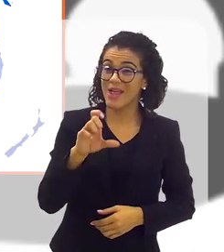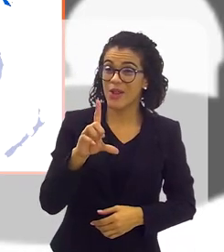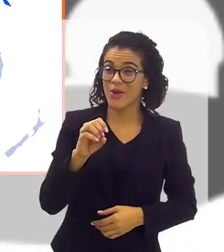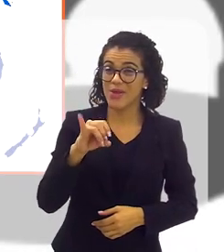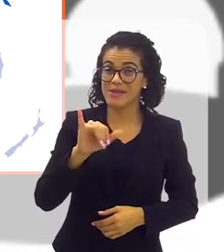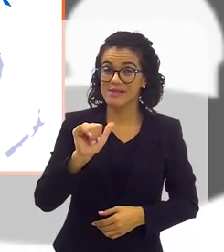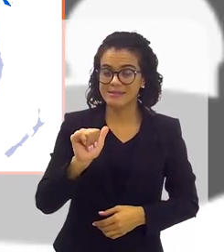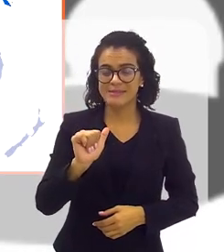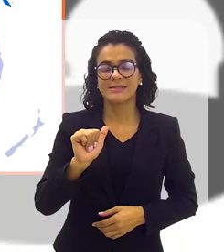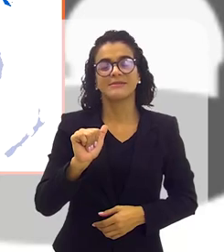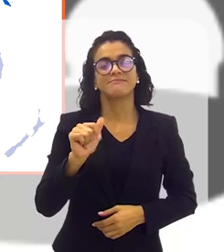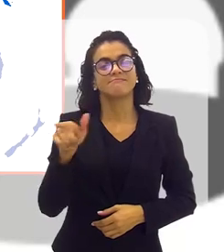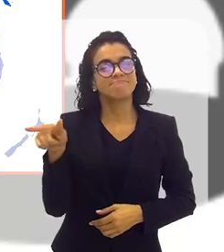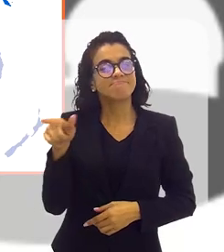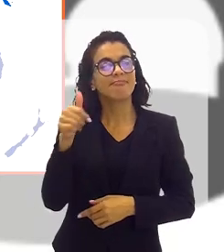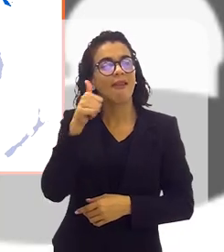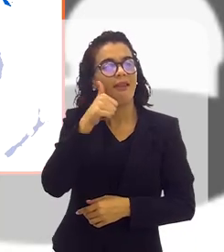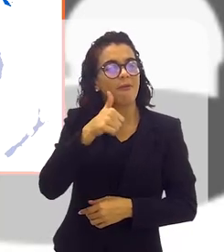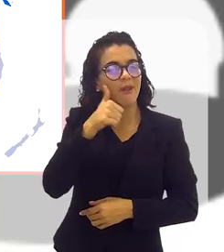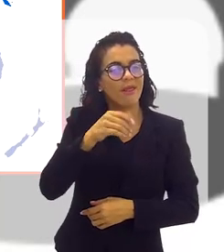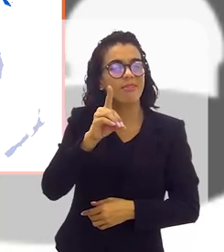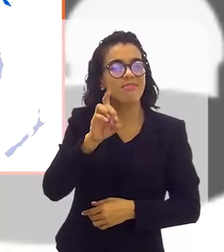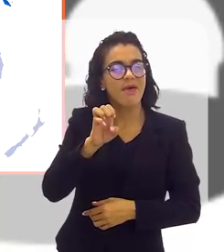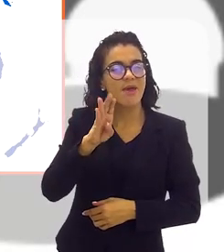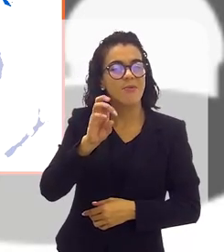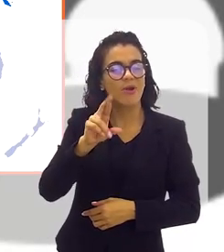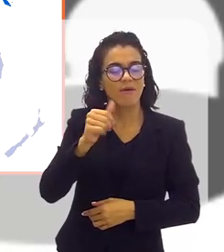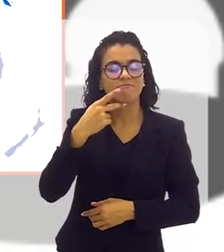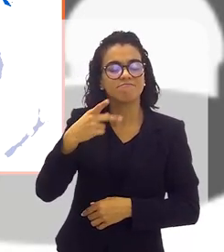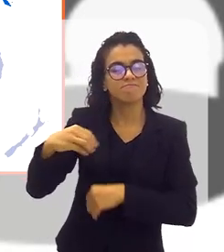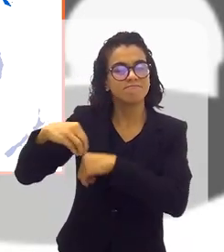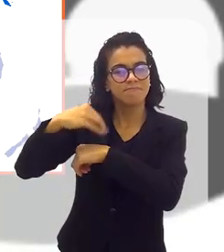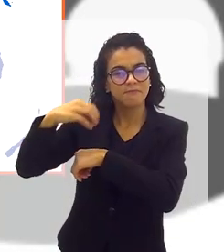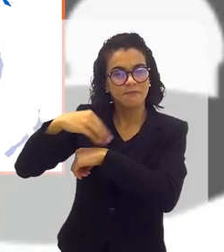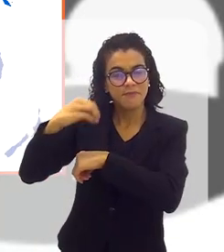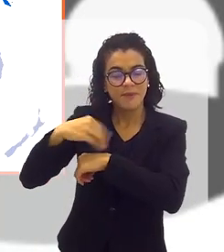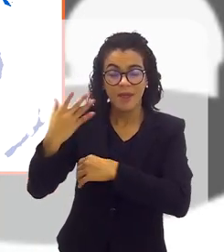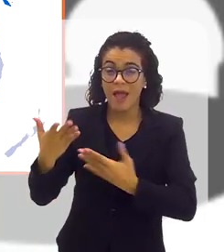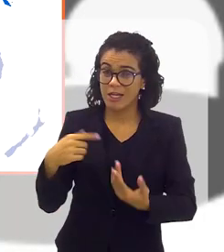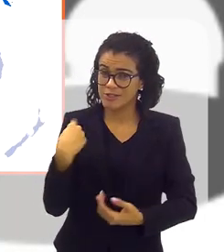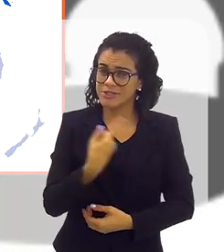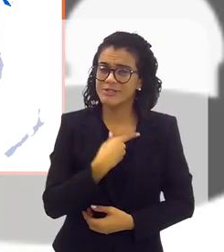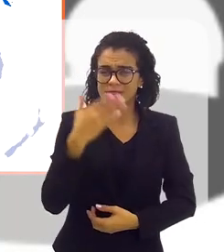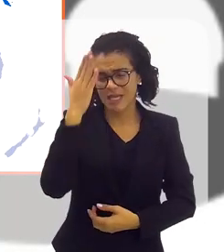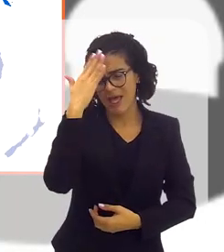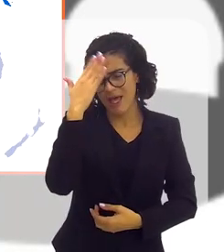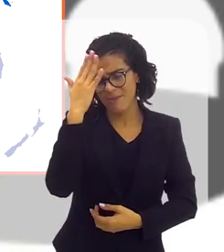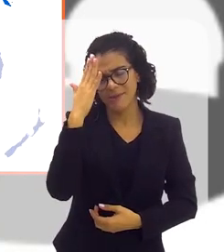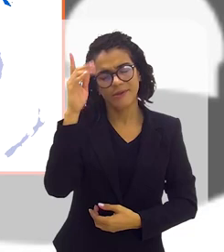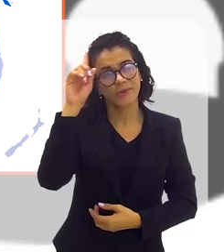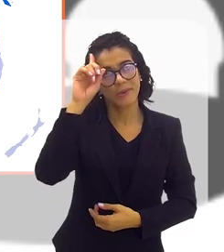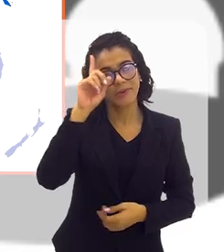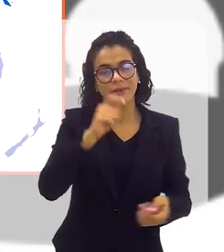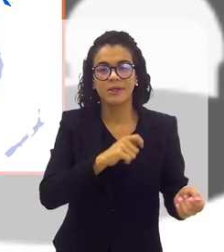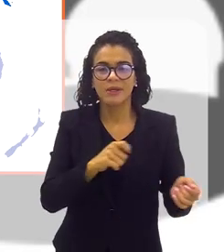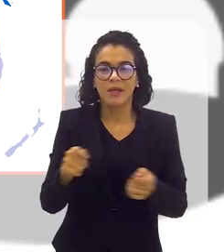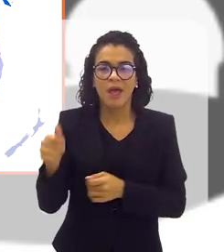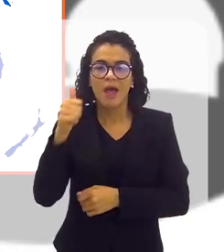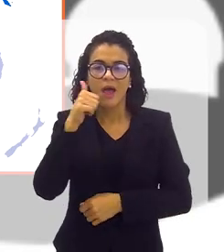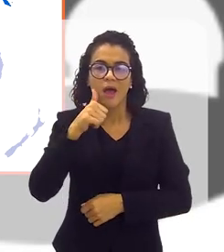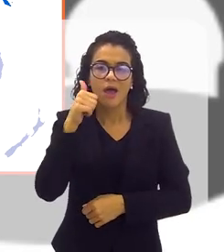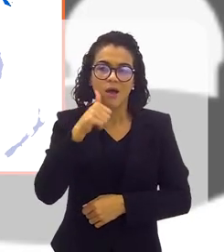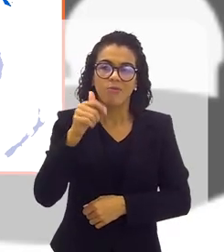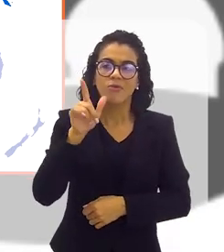chama muita atenção o que a Débora está falando, porque é sabido, né? A gente escuta muito isso no dia a dia, que as